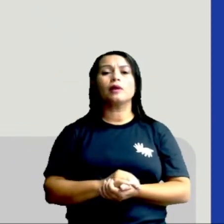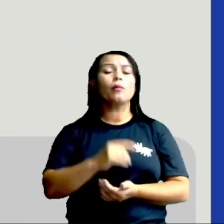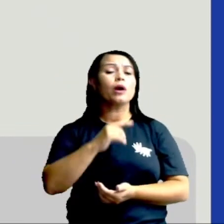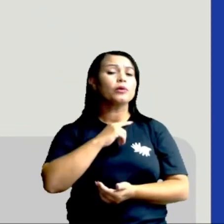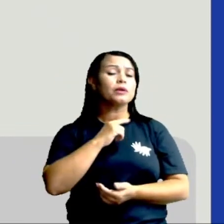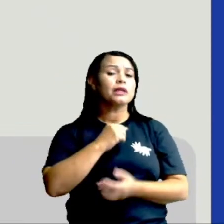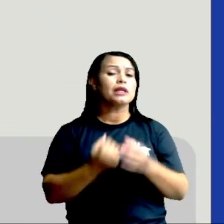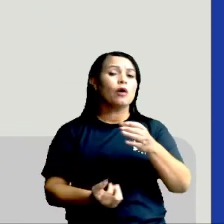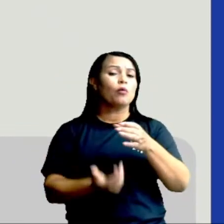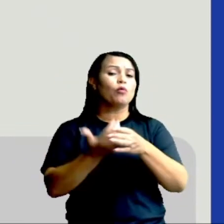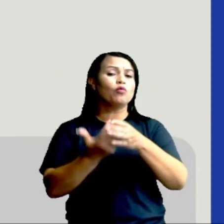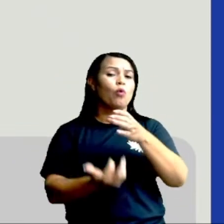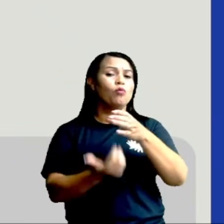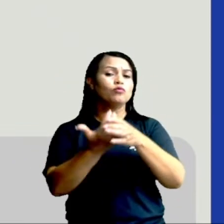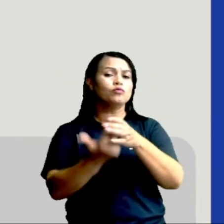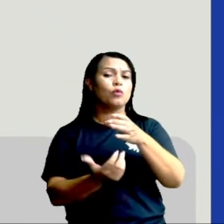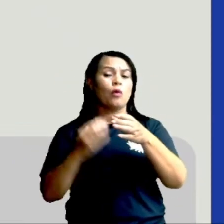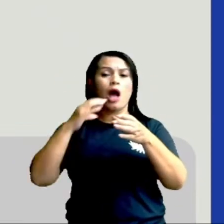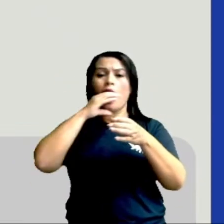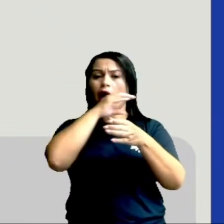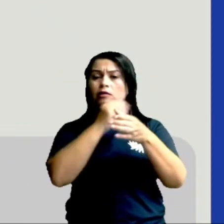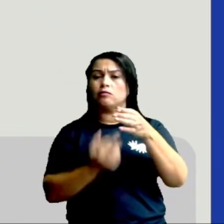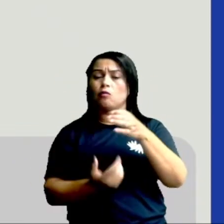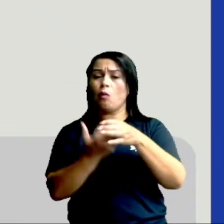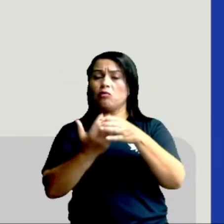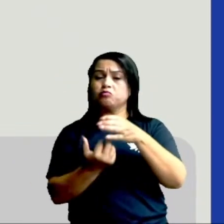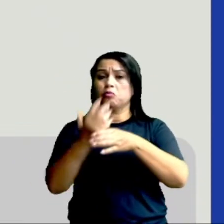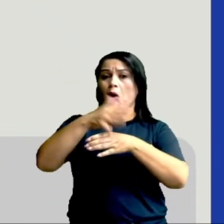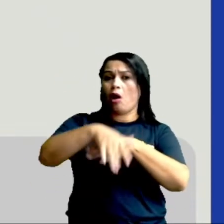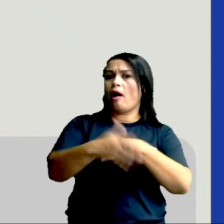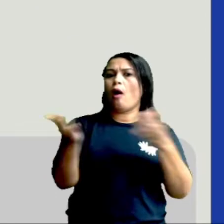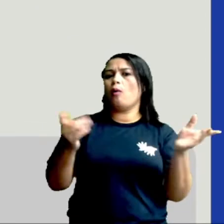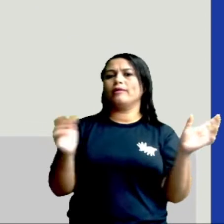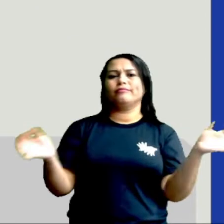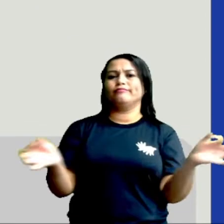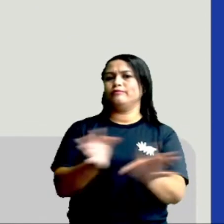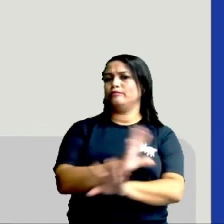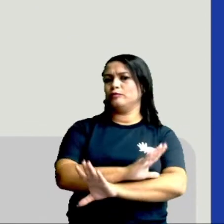havia vulcanismos, tá? Vulcões que hoje estão extintos.